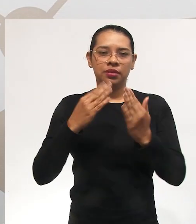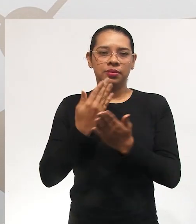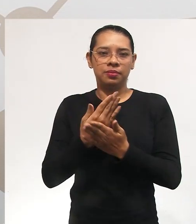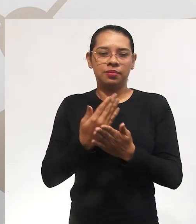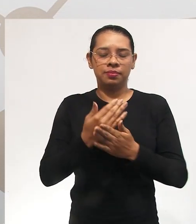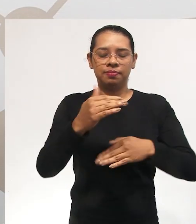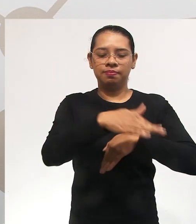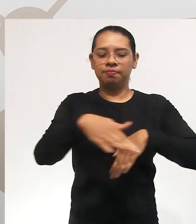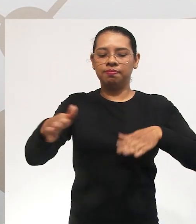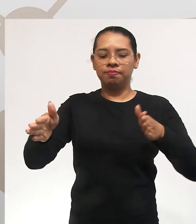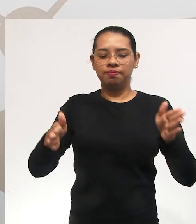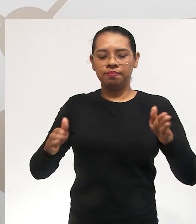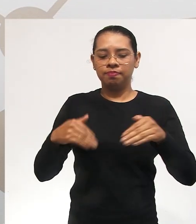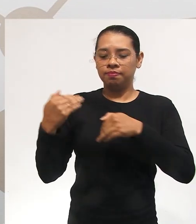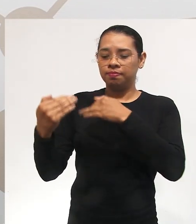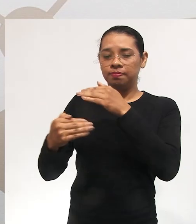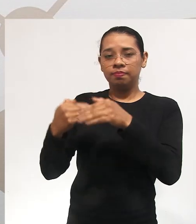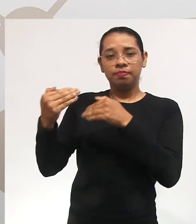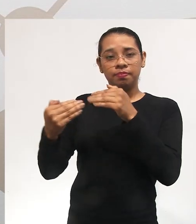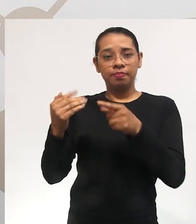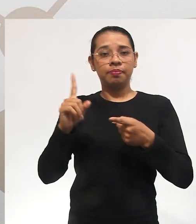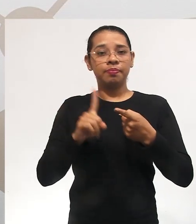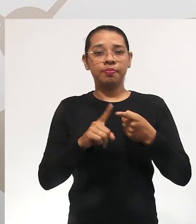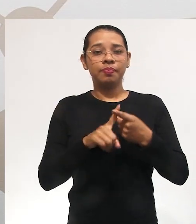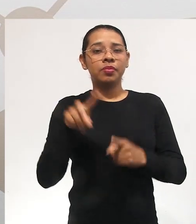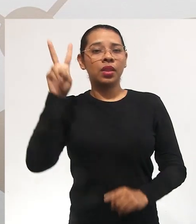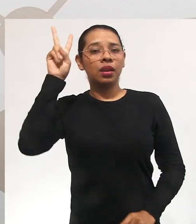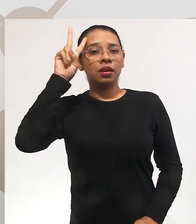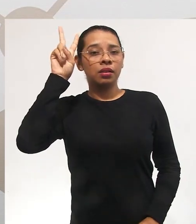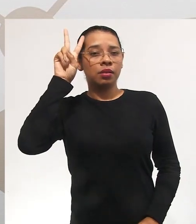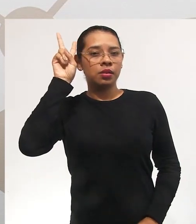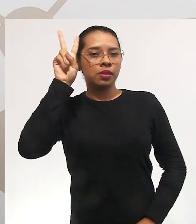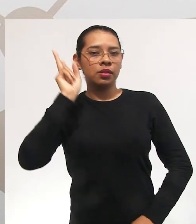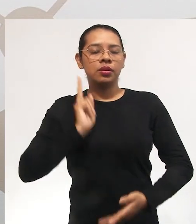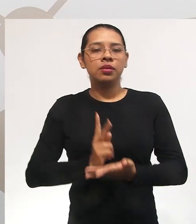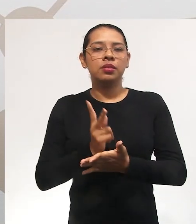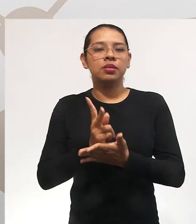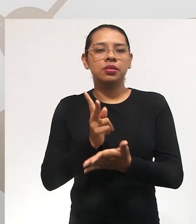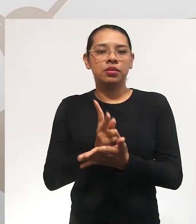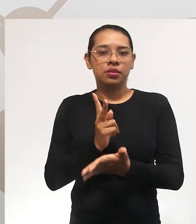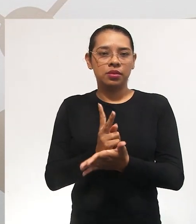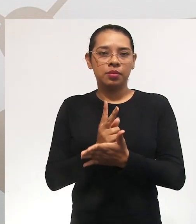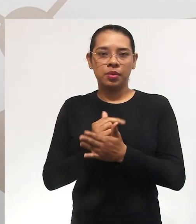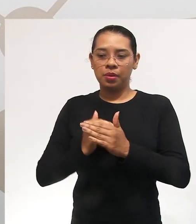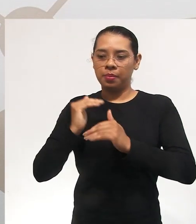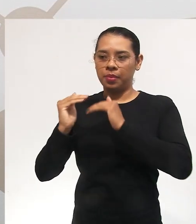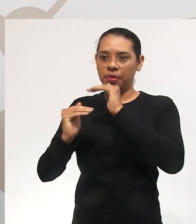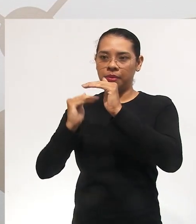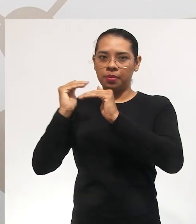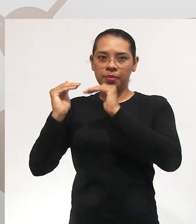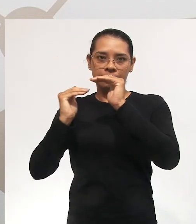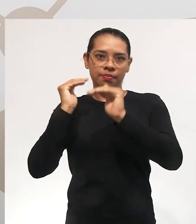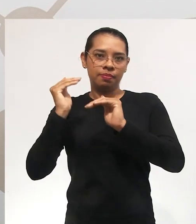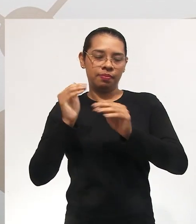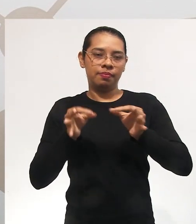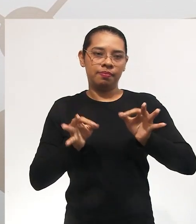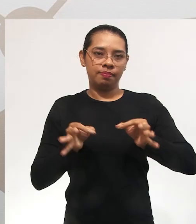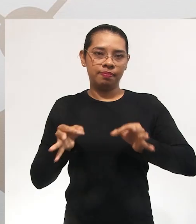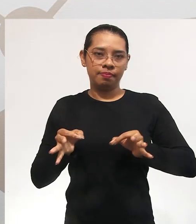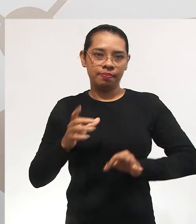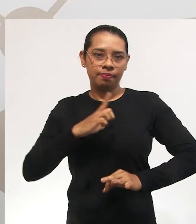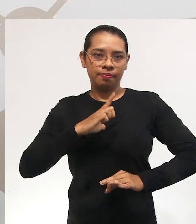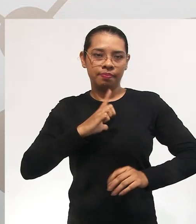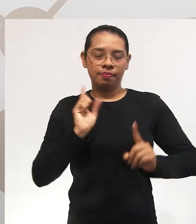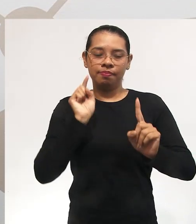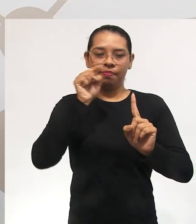sequência didática para que eu possa chegar na sala de aula e desenvolvê-lo. E lembrar sempre que é tudo em cadeia, né? Eu